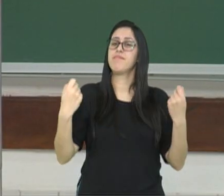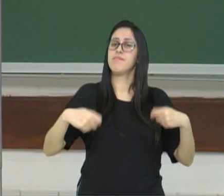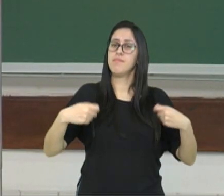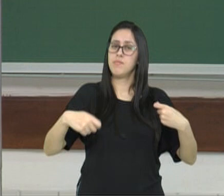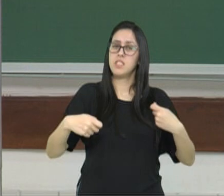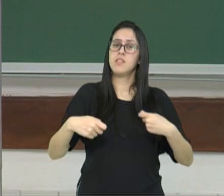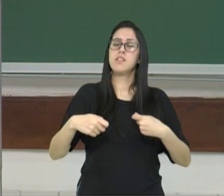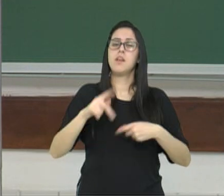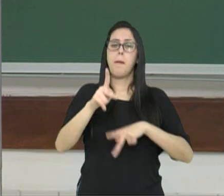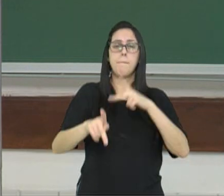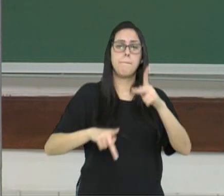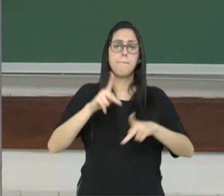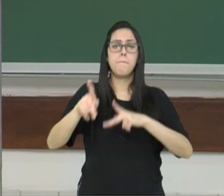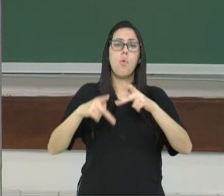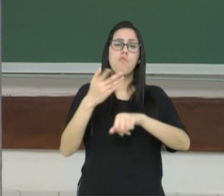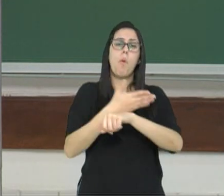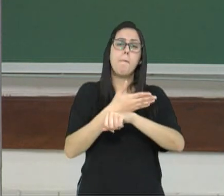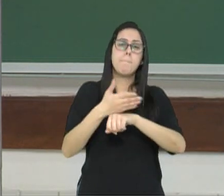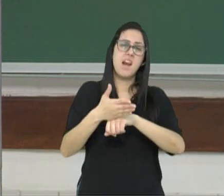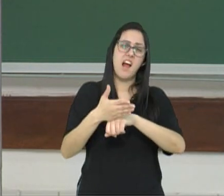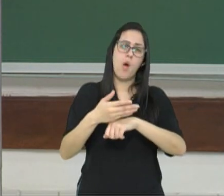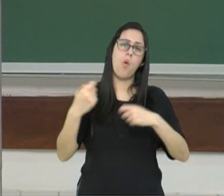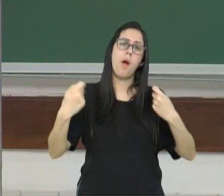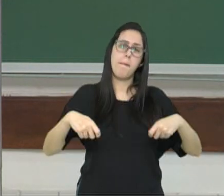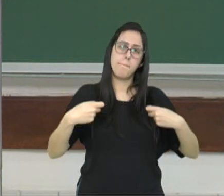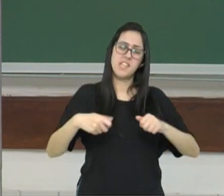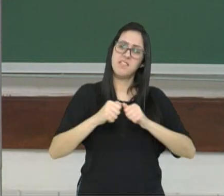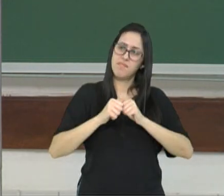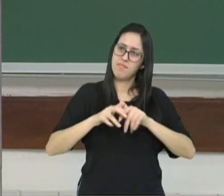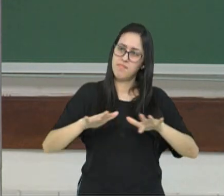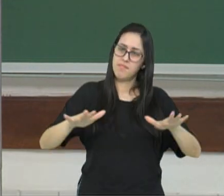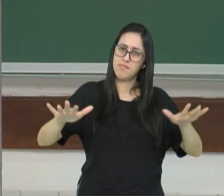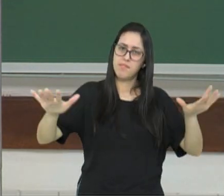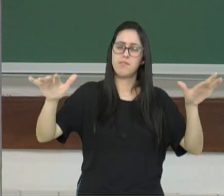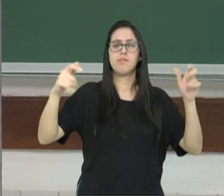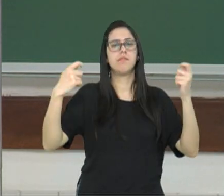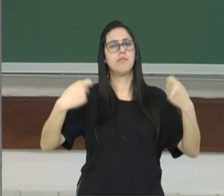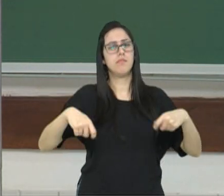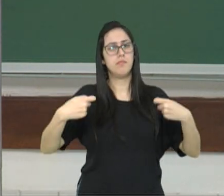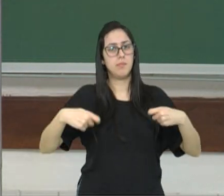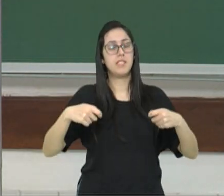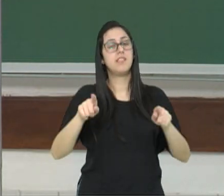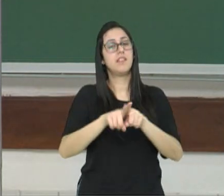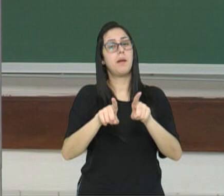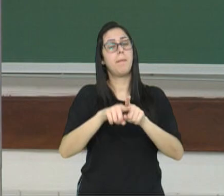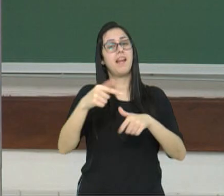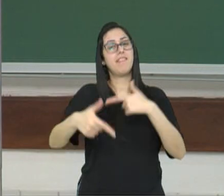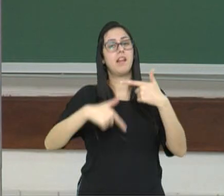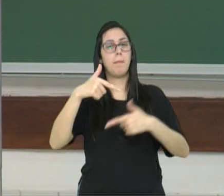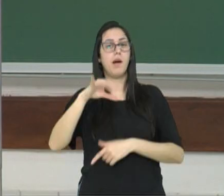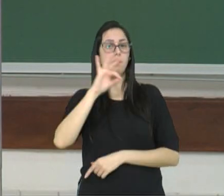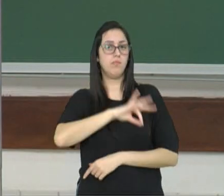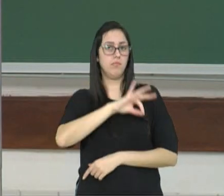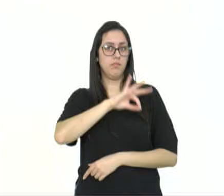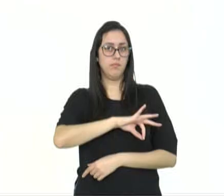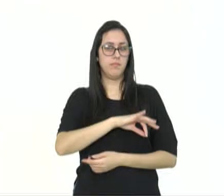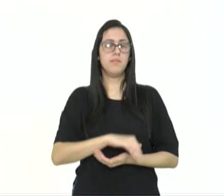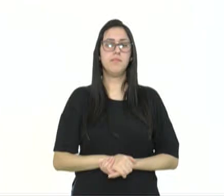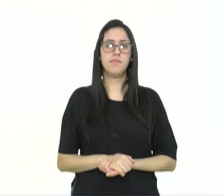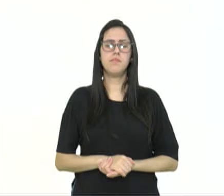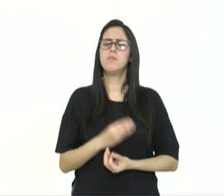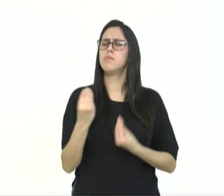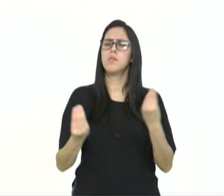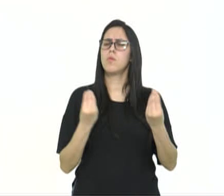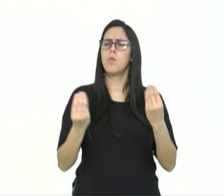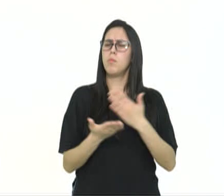uma civilização, uma economia e se adaptar ao trabalho assalariado. Certo? Como que vai